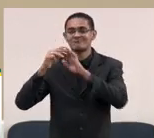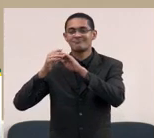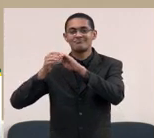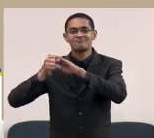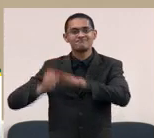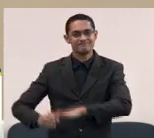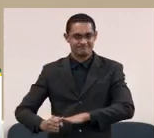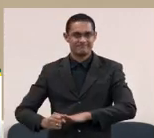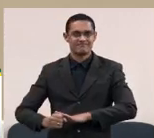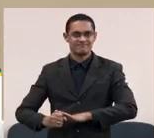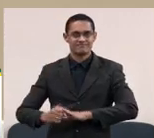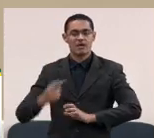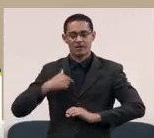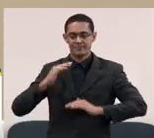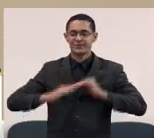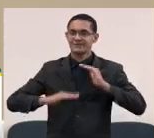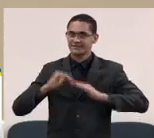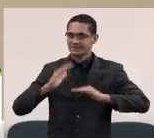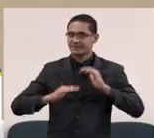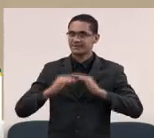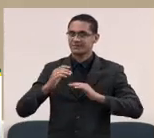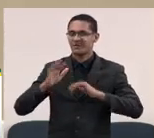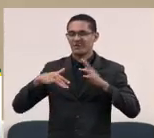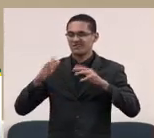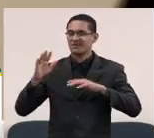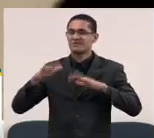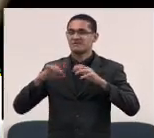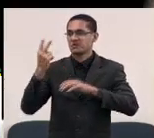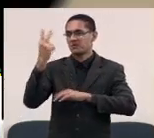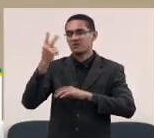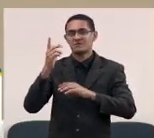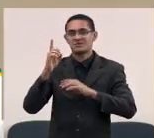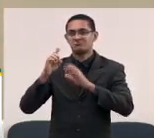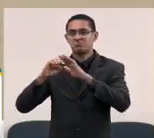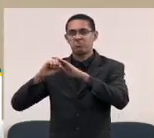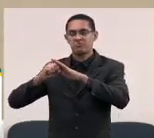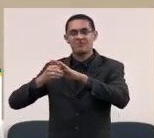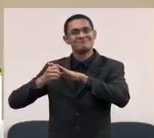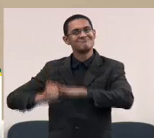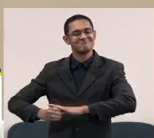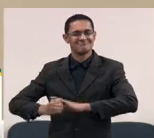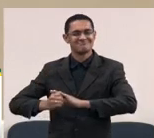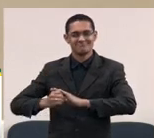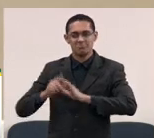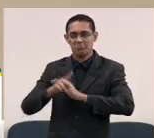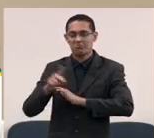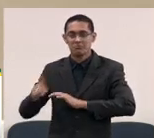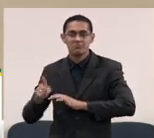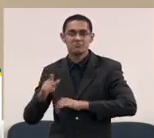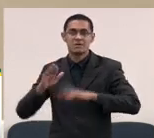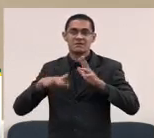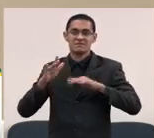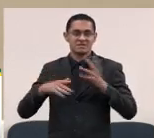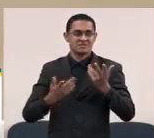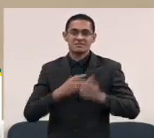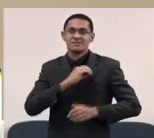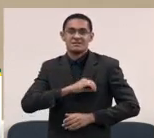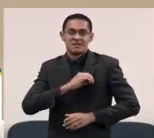tão nobre. Essa desvalorização ela ocorre, seja com injustos